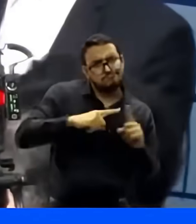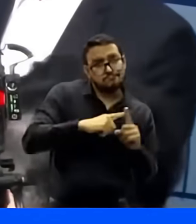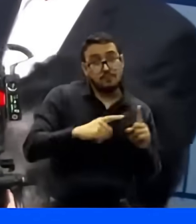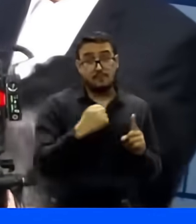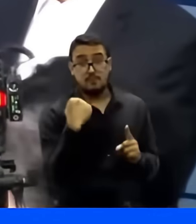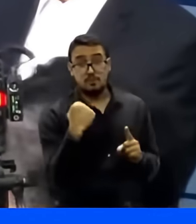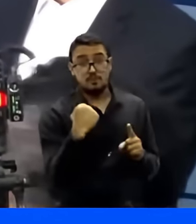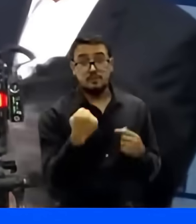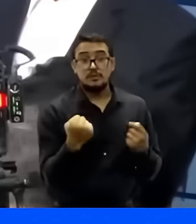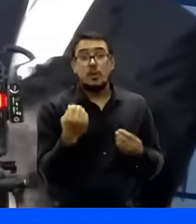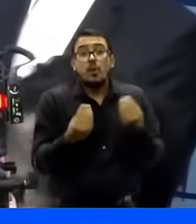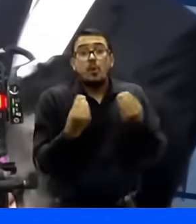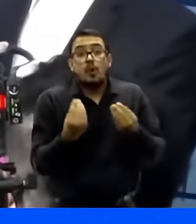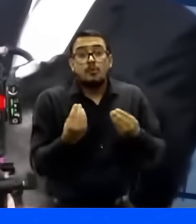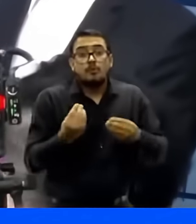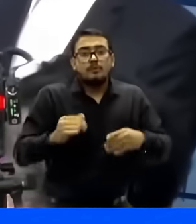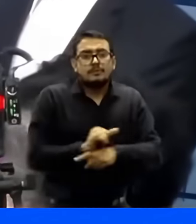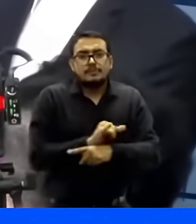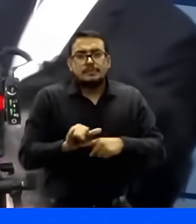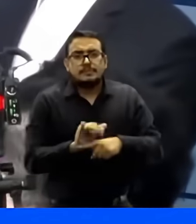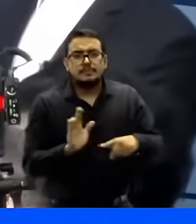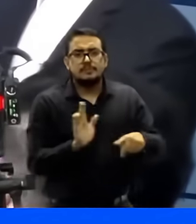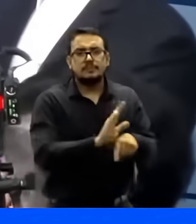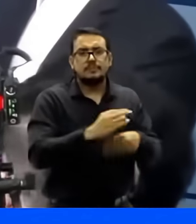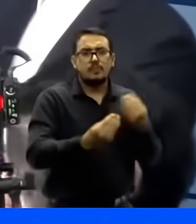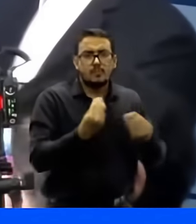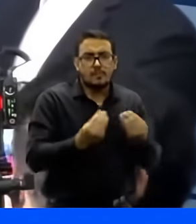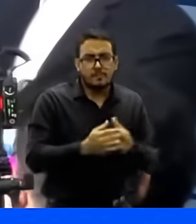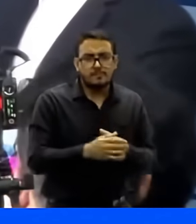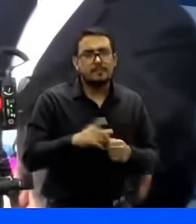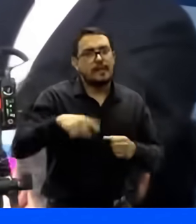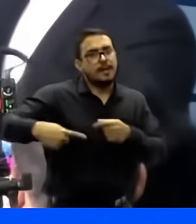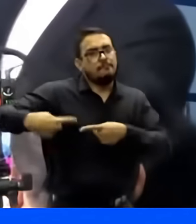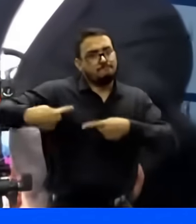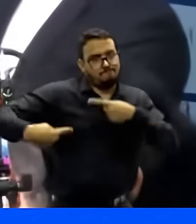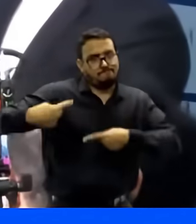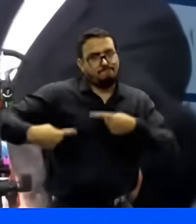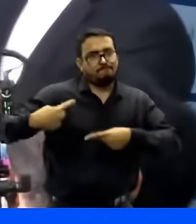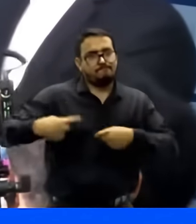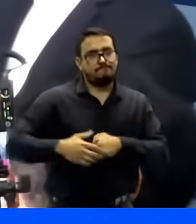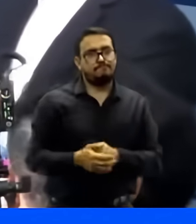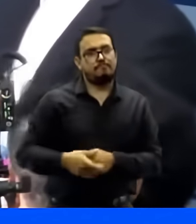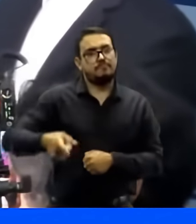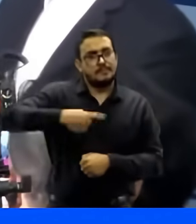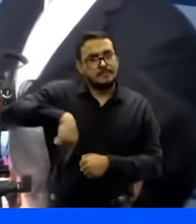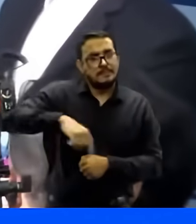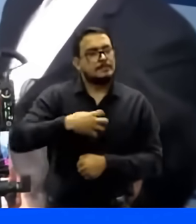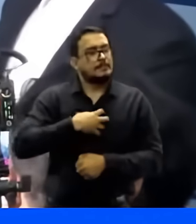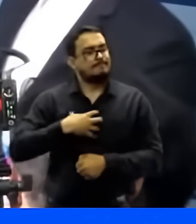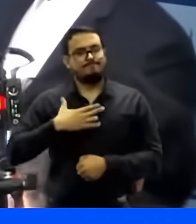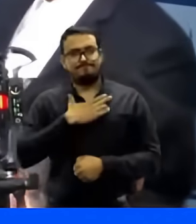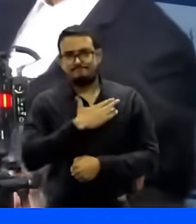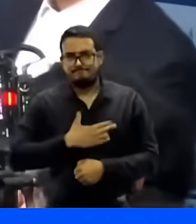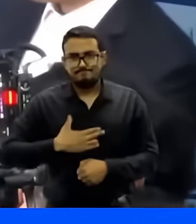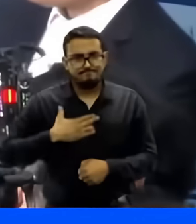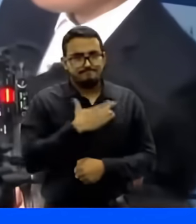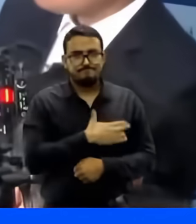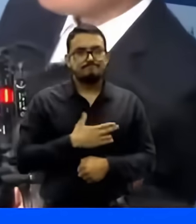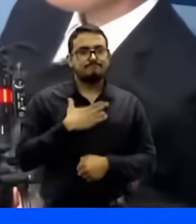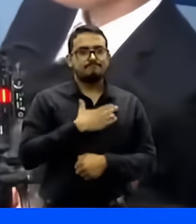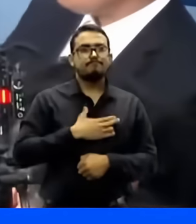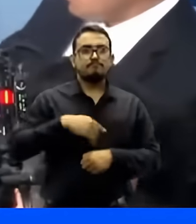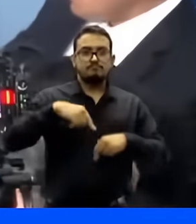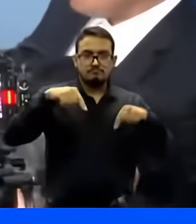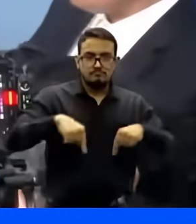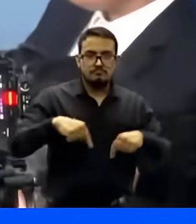é a estratégia? É disso que nós estamos falando. Ou seja, é de política. Então, eu estou imensamente satisfeita de estar finalizando a